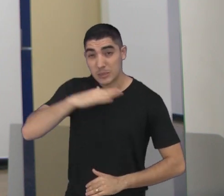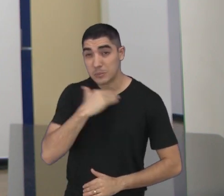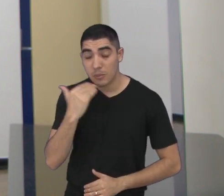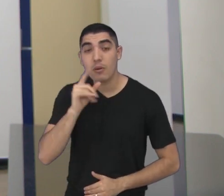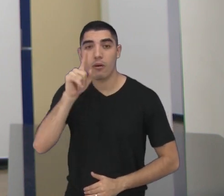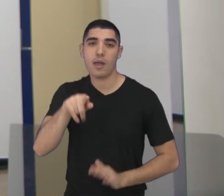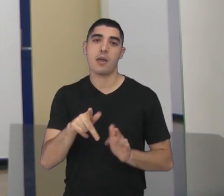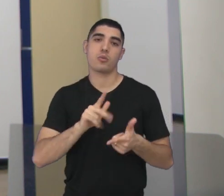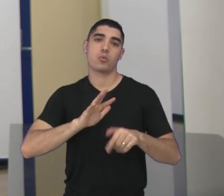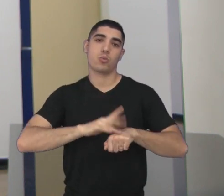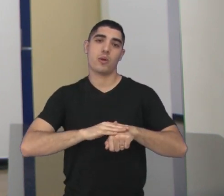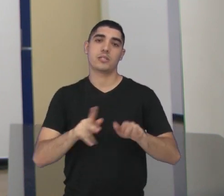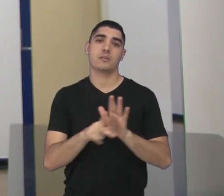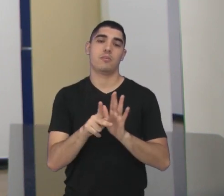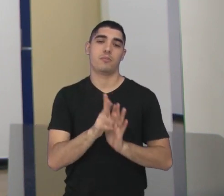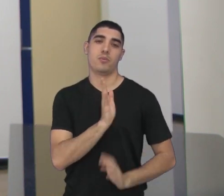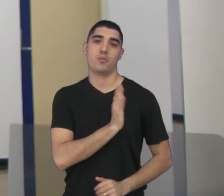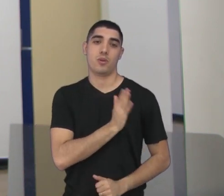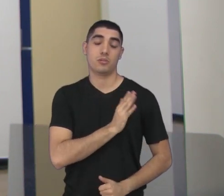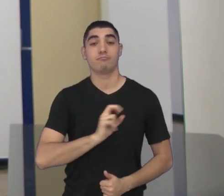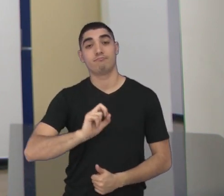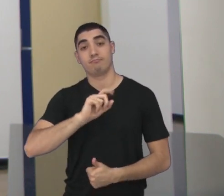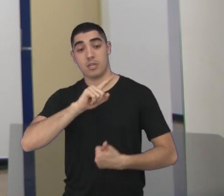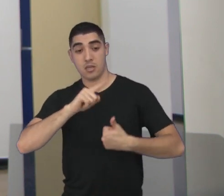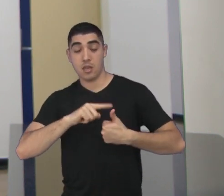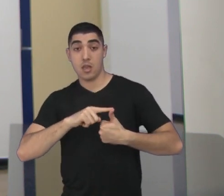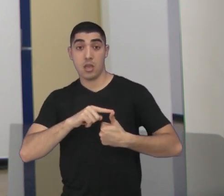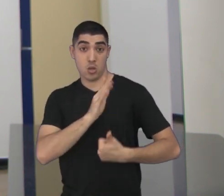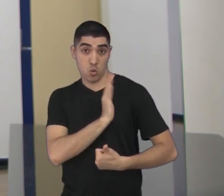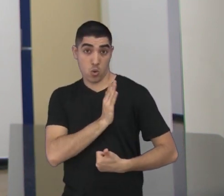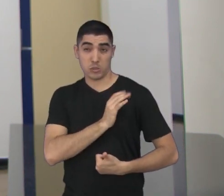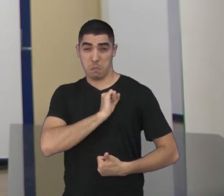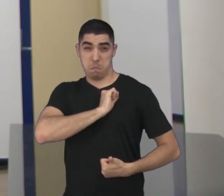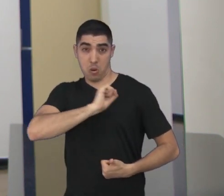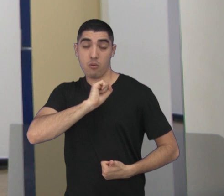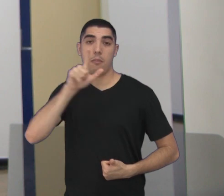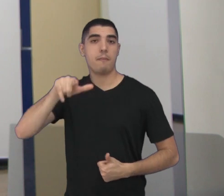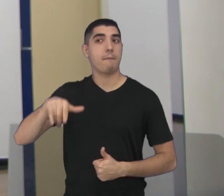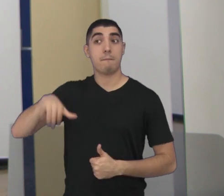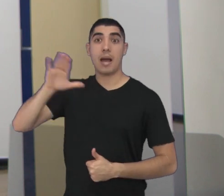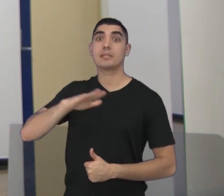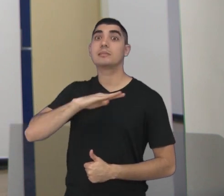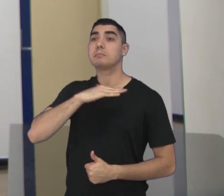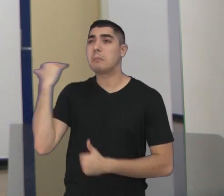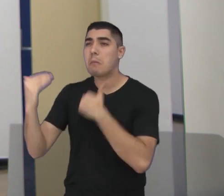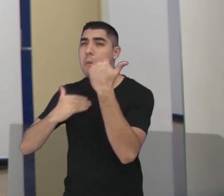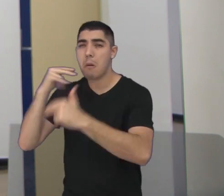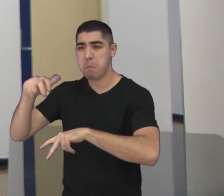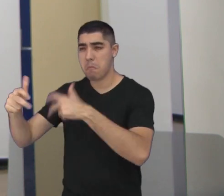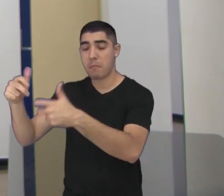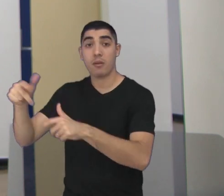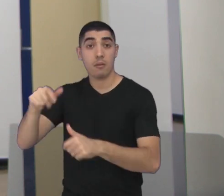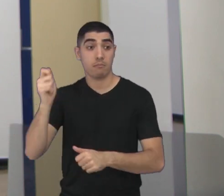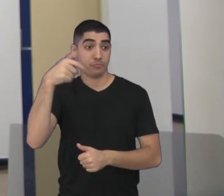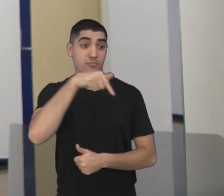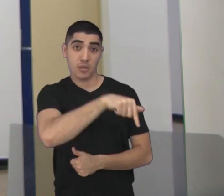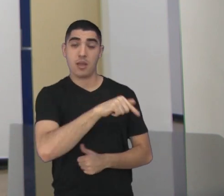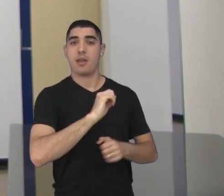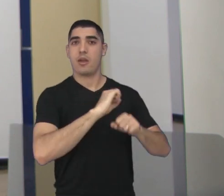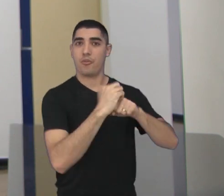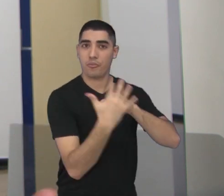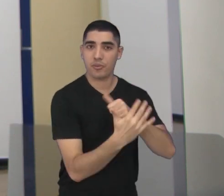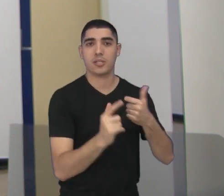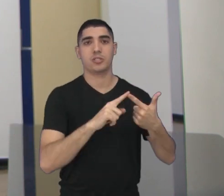no mundo são as doenças cardiovasculares. E número 1, o infarto. Mata mais que Covid, mata mais que dengue, mata mais que